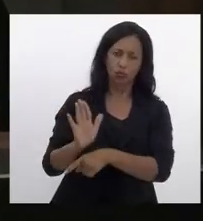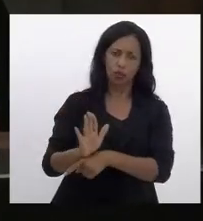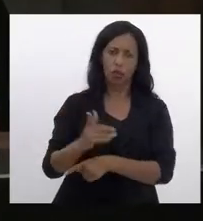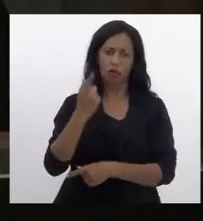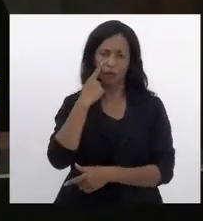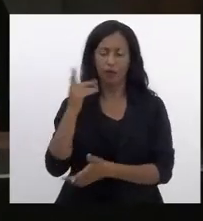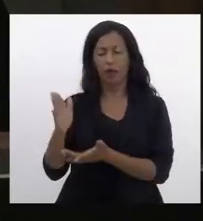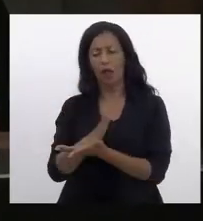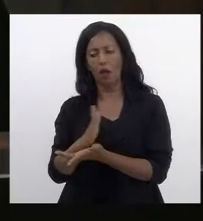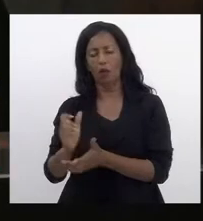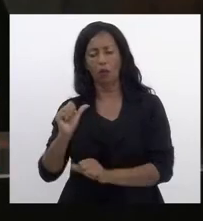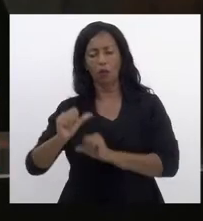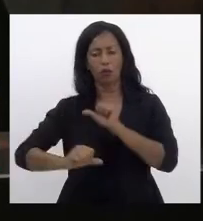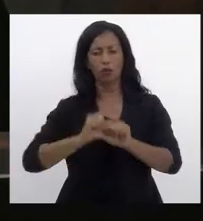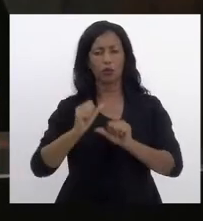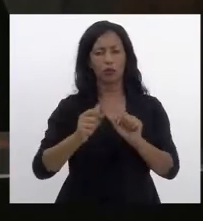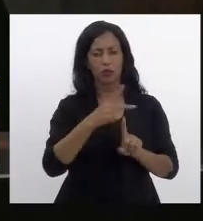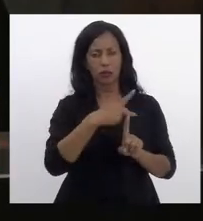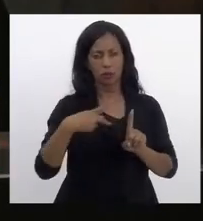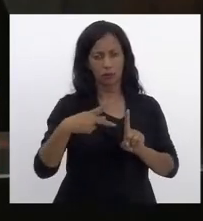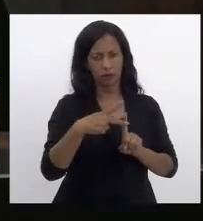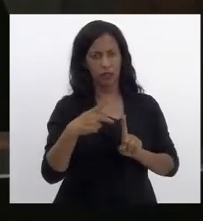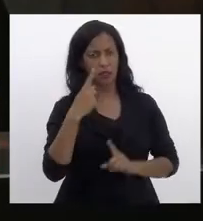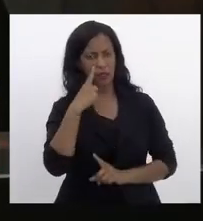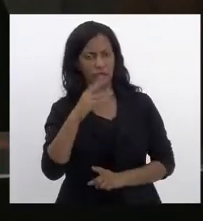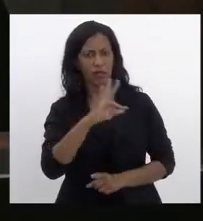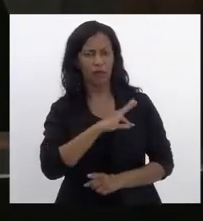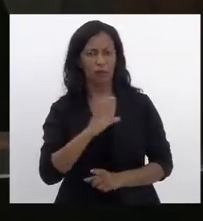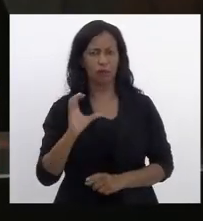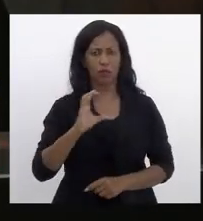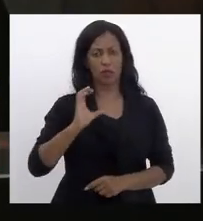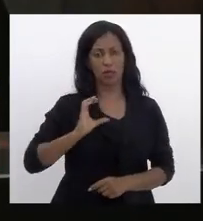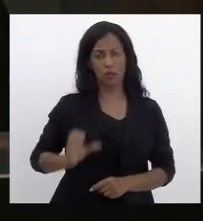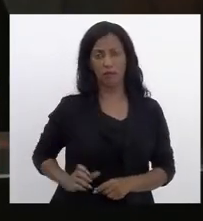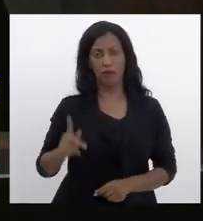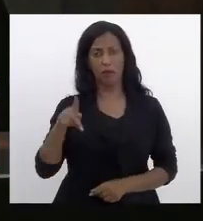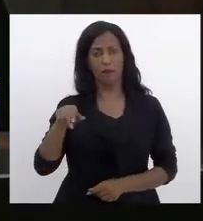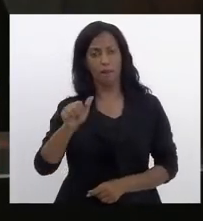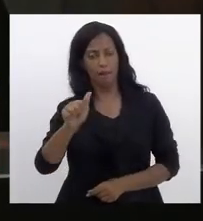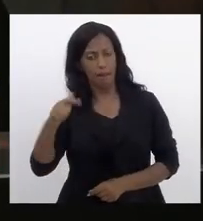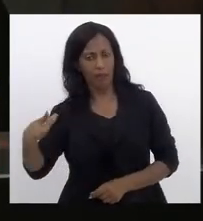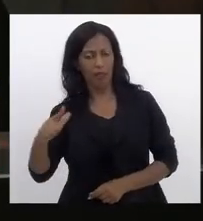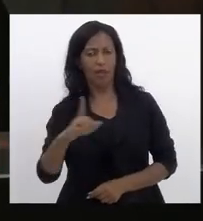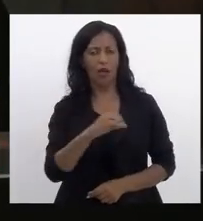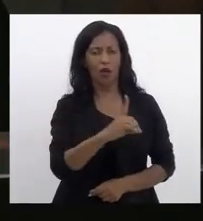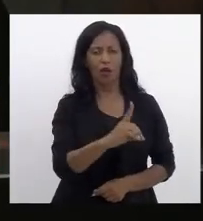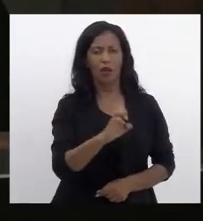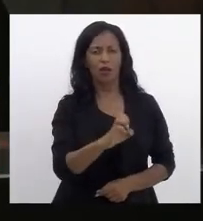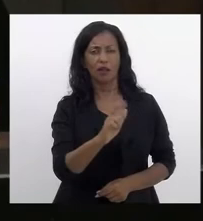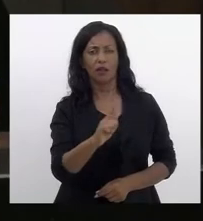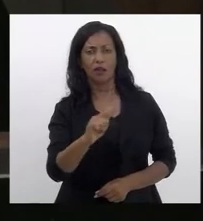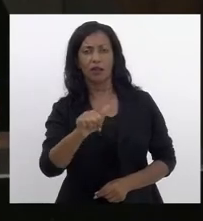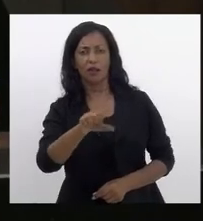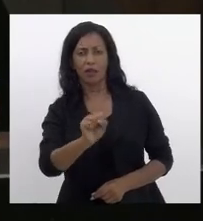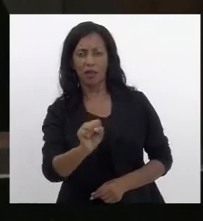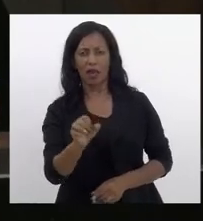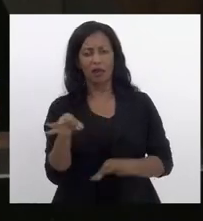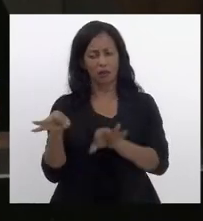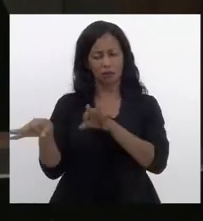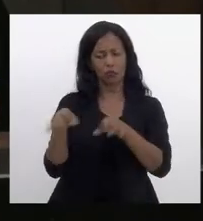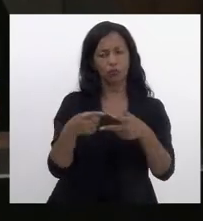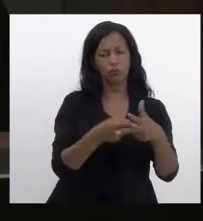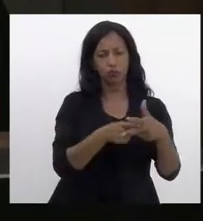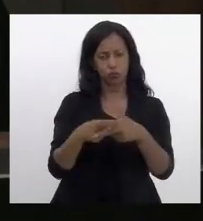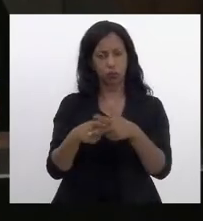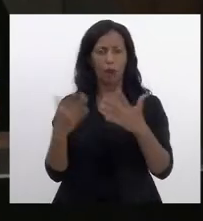vimos algumas reformas previdenciárias que teve aí, da Polícia Civil, da Penal, do Degase, onde eles saíram bem ajustados. A